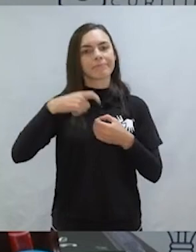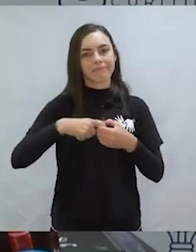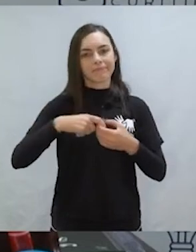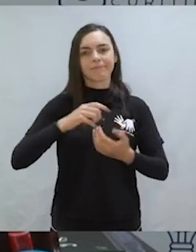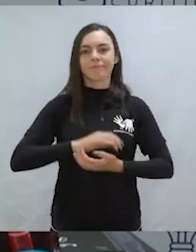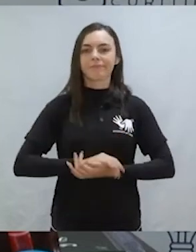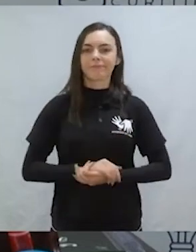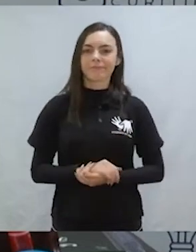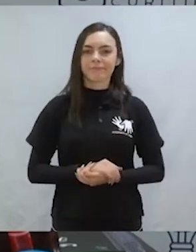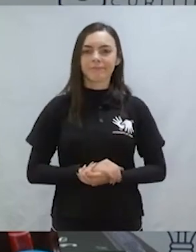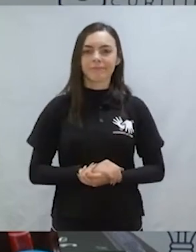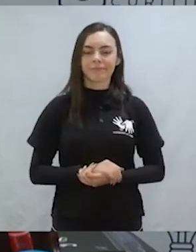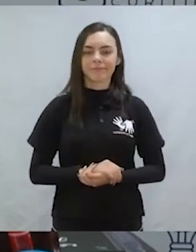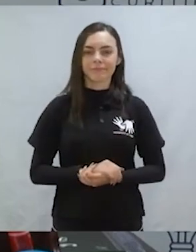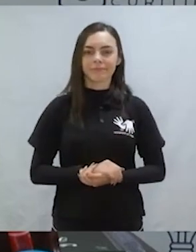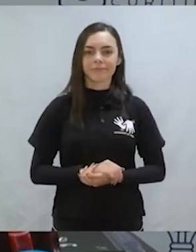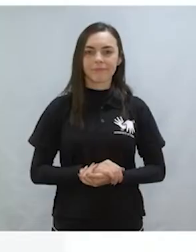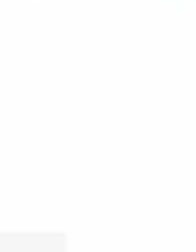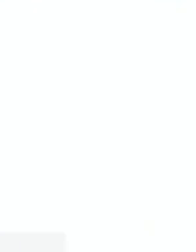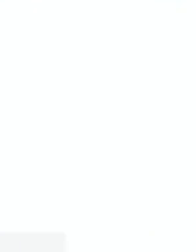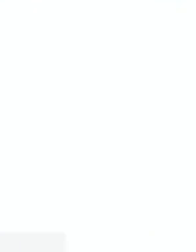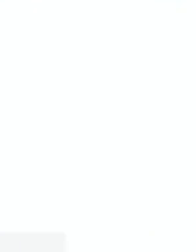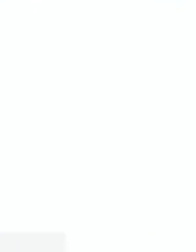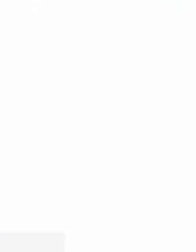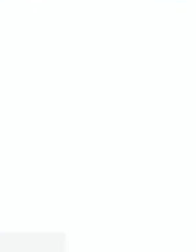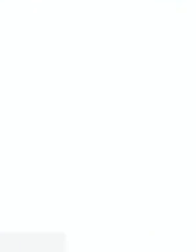atividade e logo voltamos.